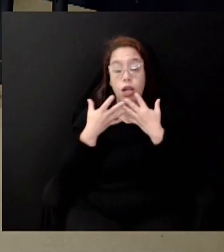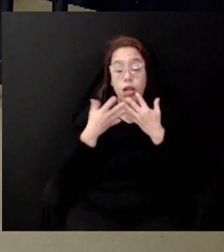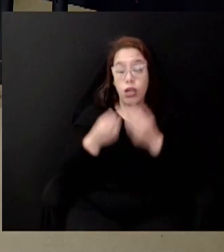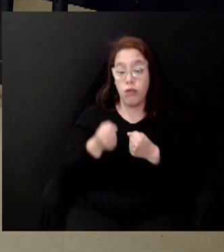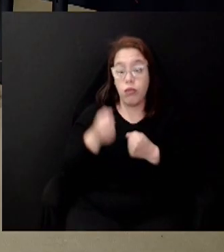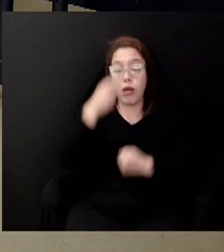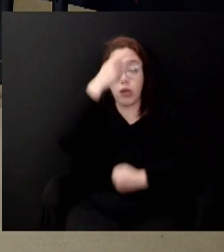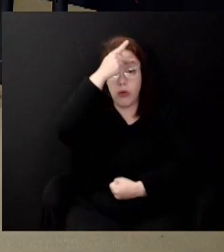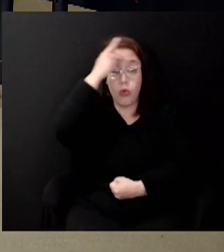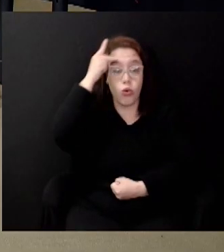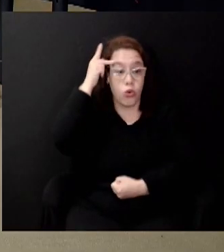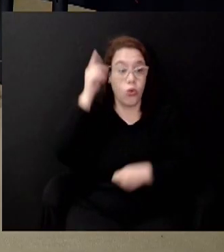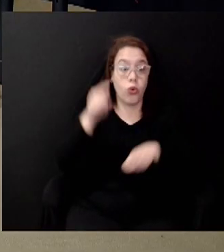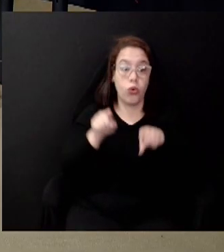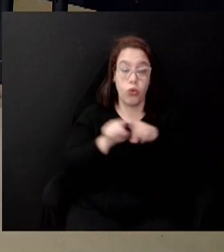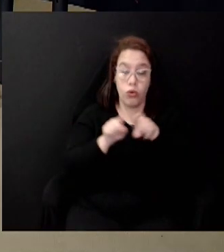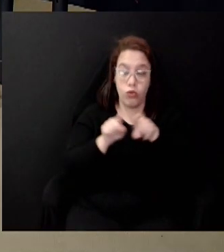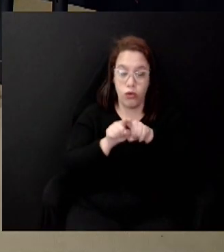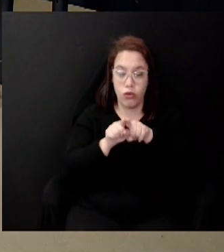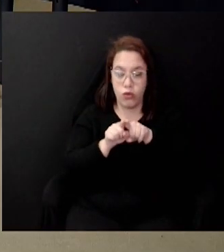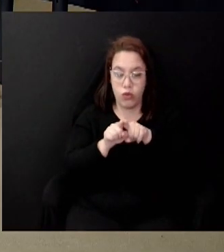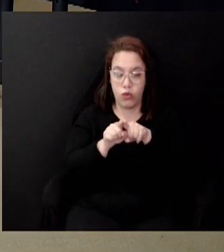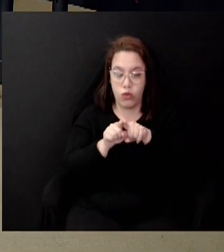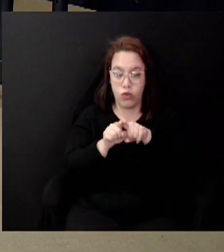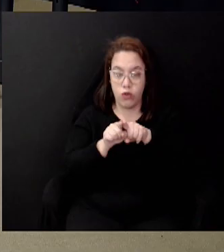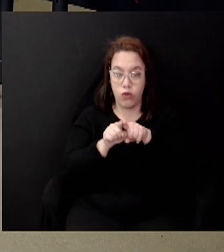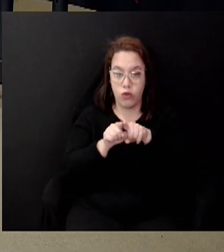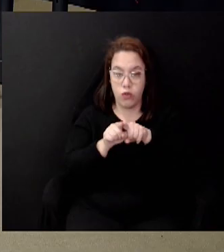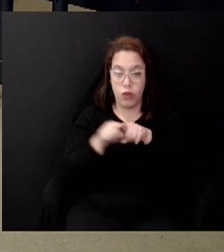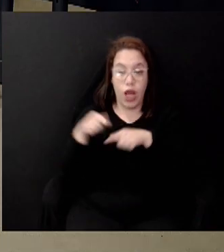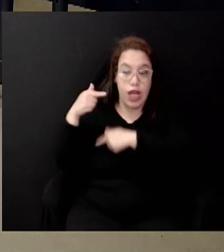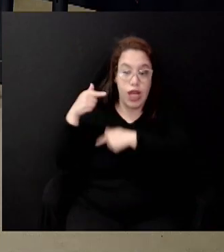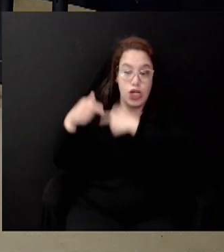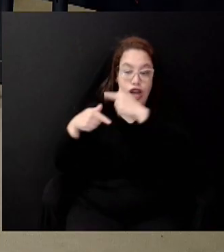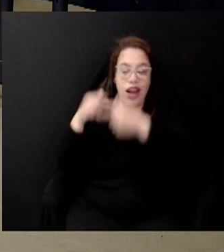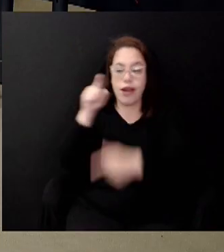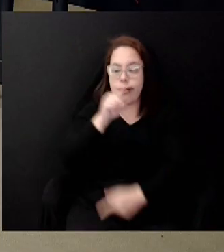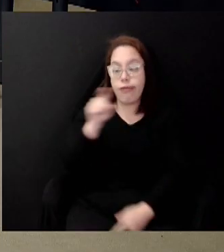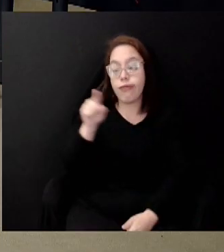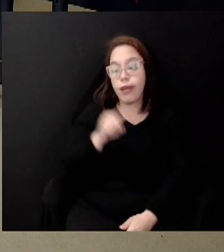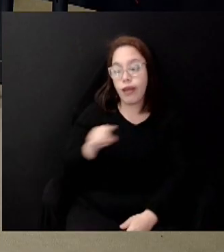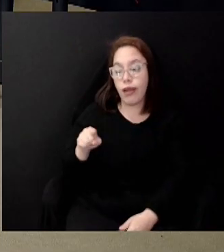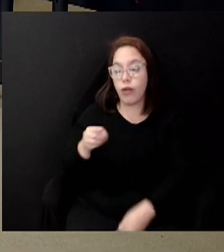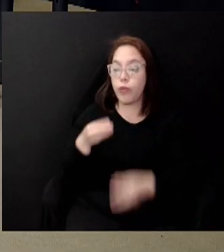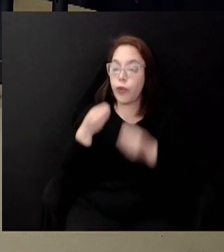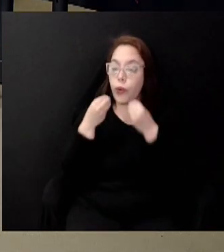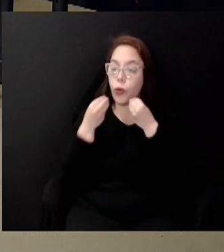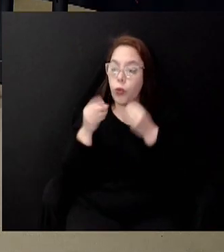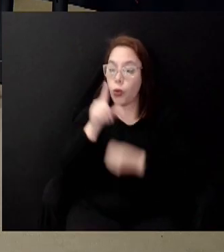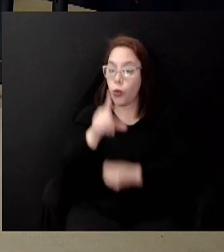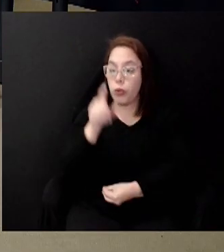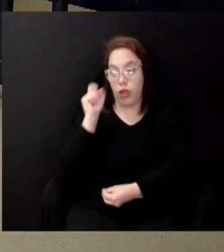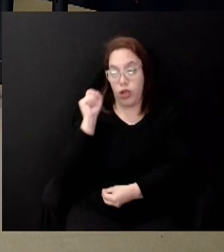e também pela geração Z, né? Como forma de uma